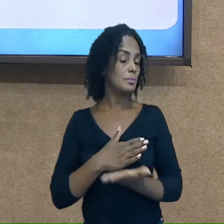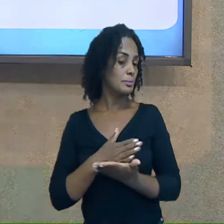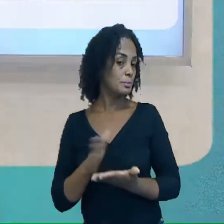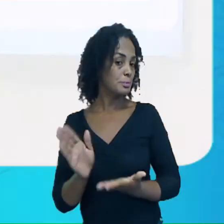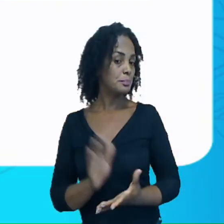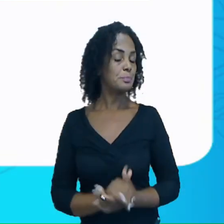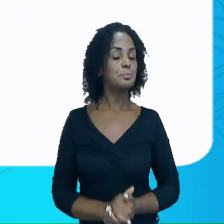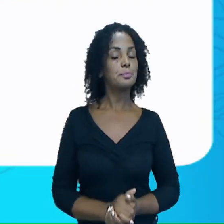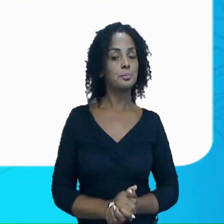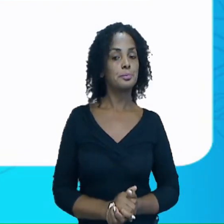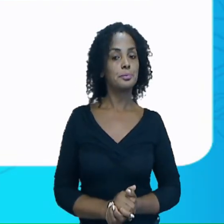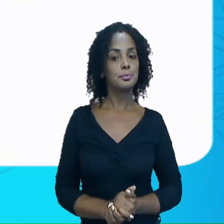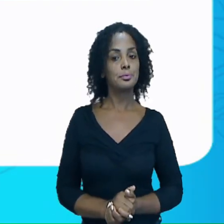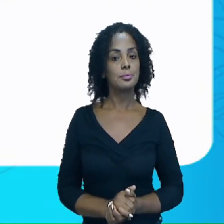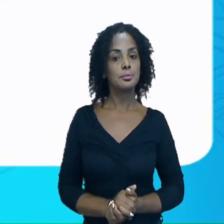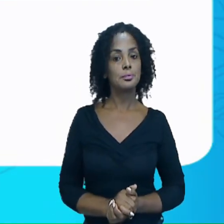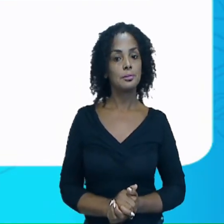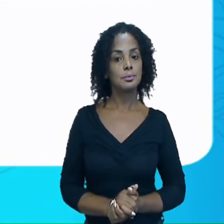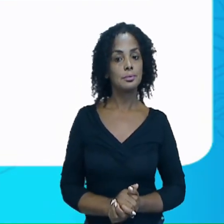continuar.